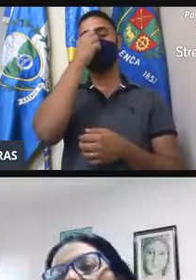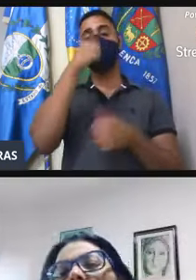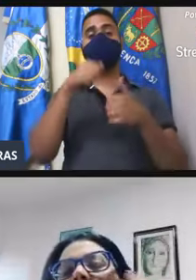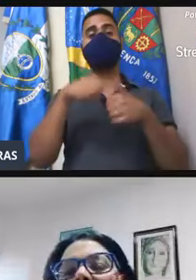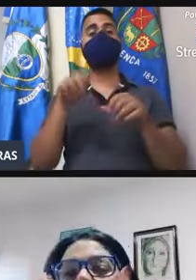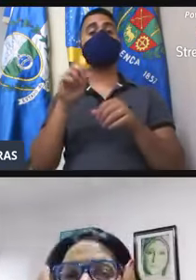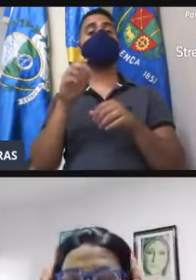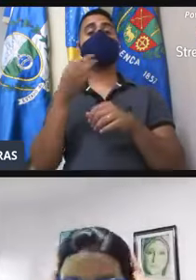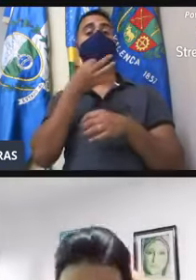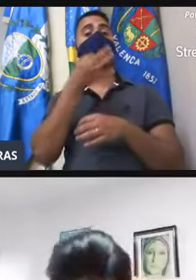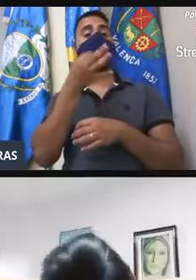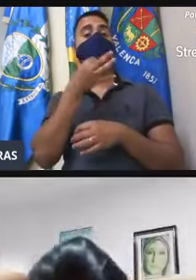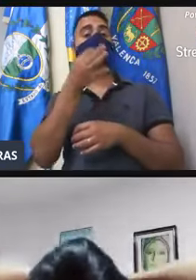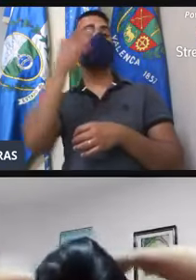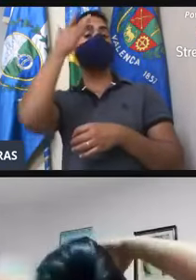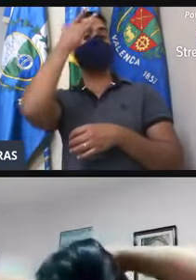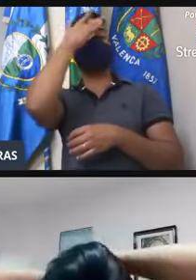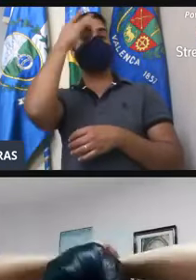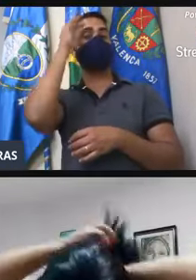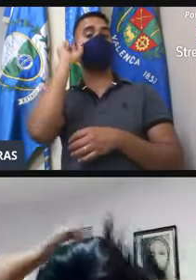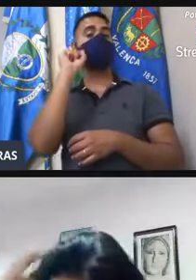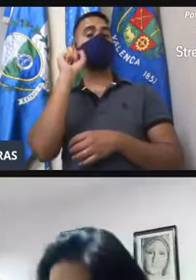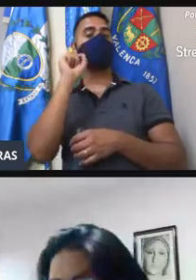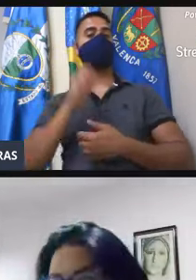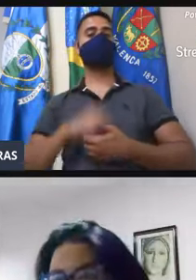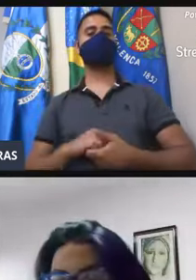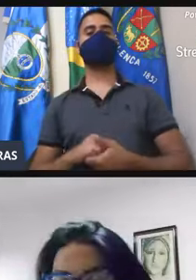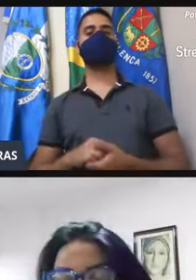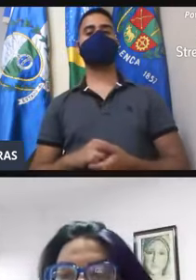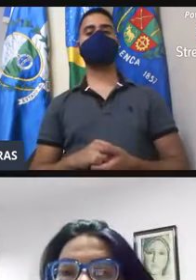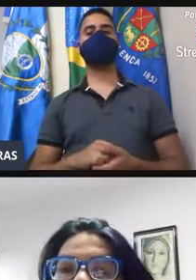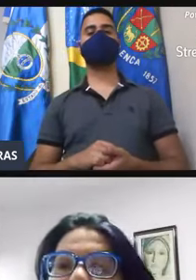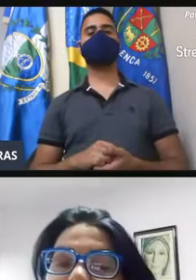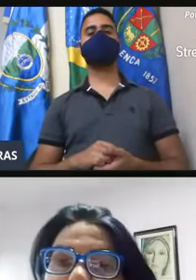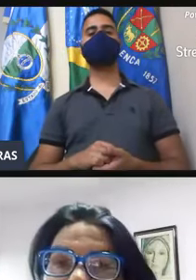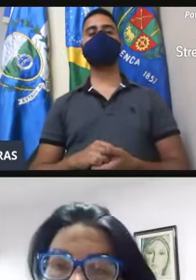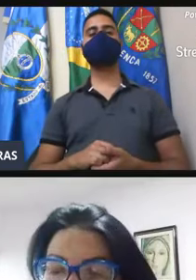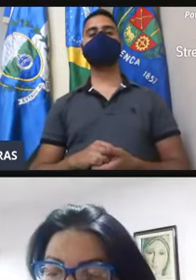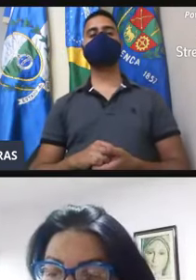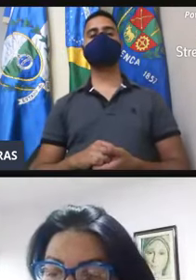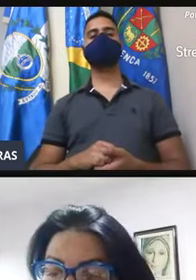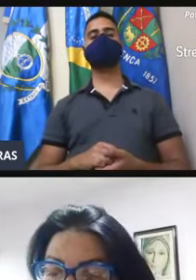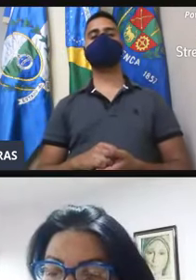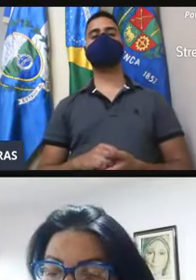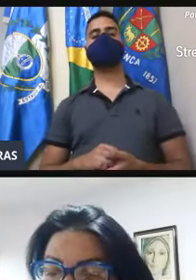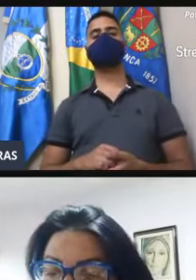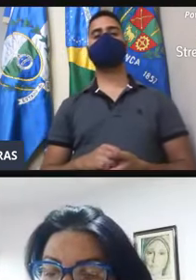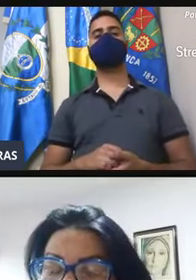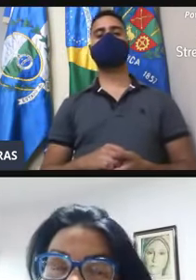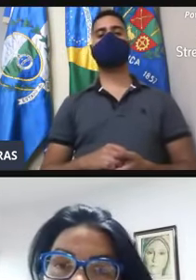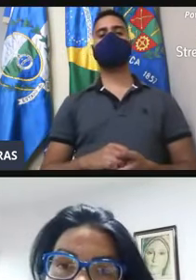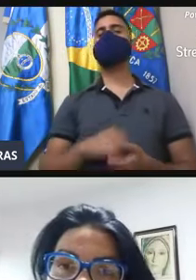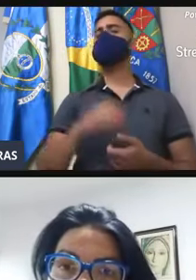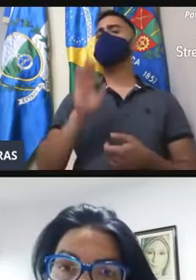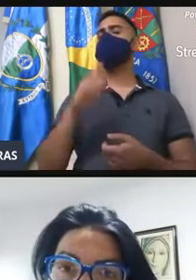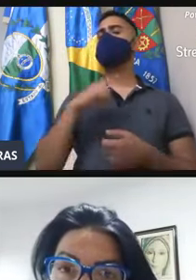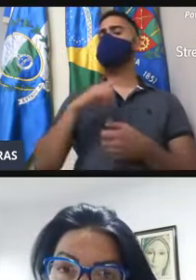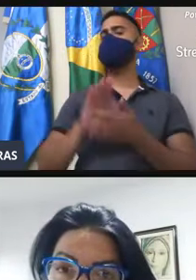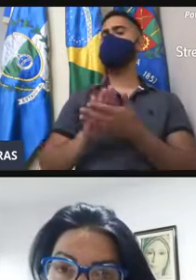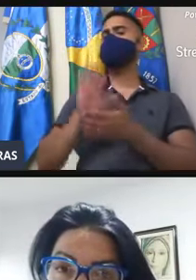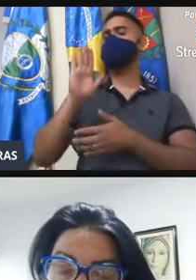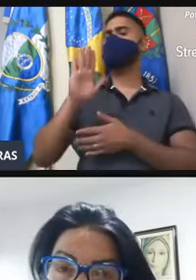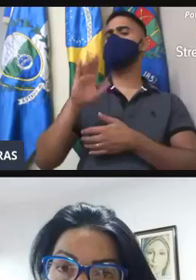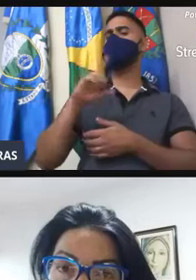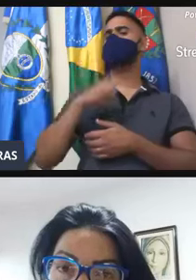sugestão de uma pessoa que, nos meus mandatos. Eu